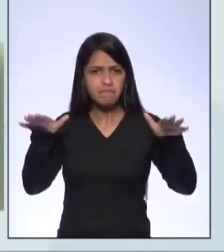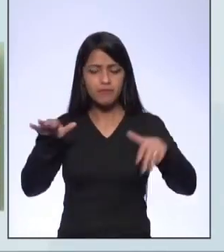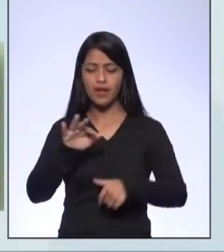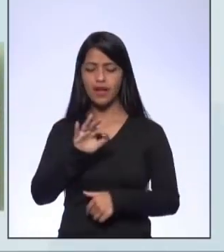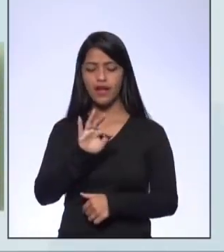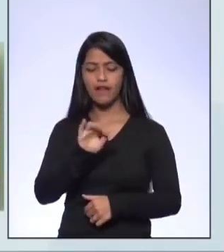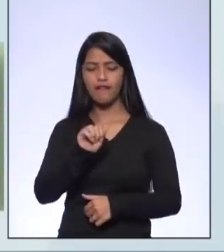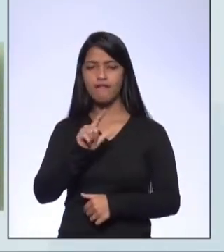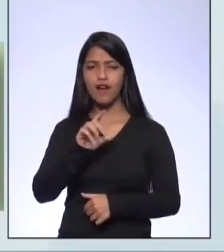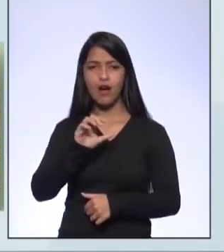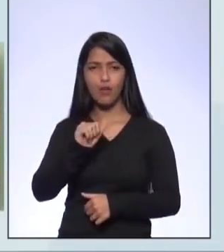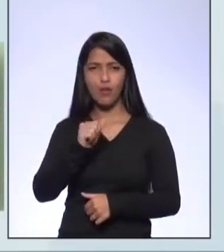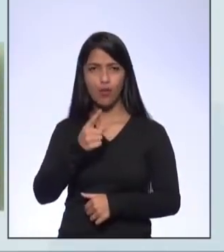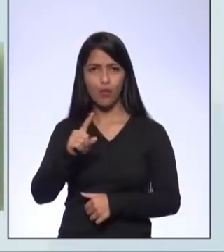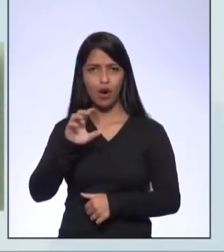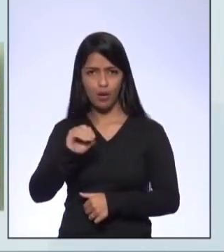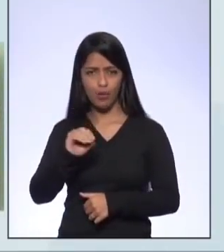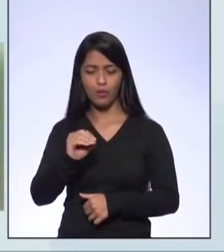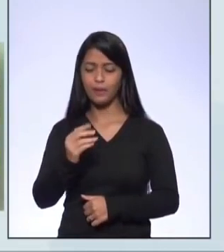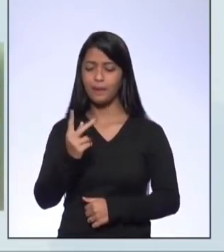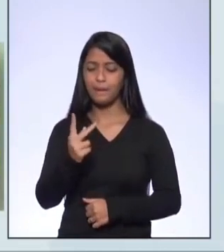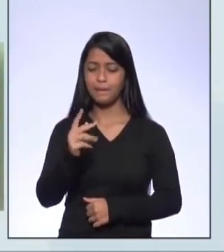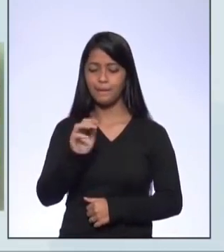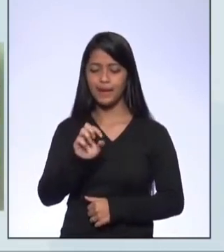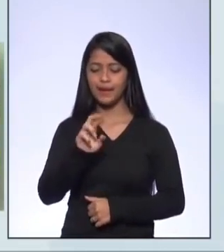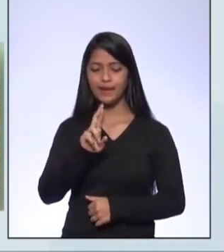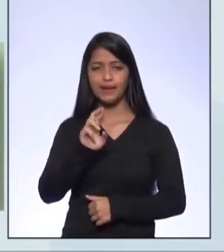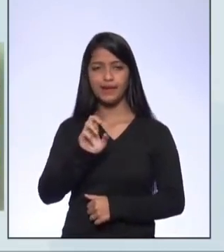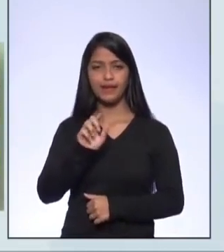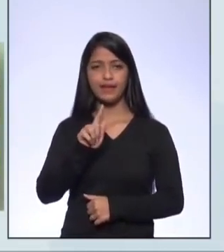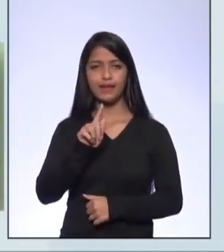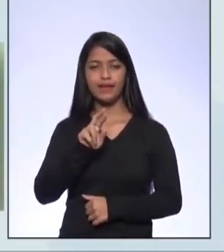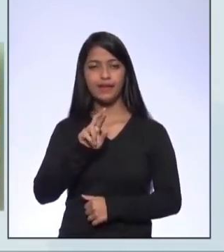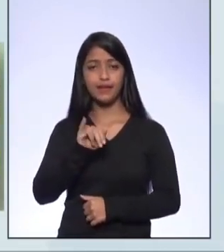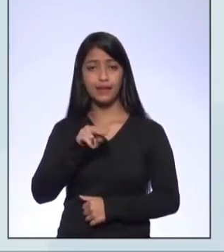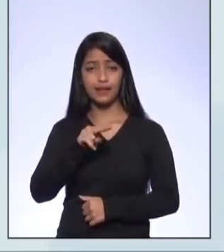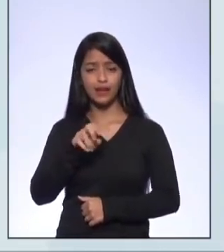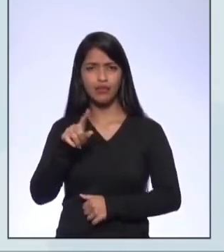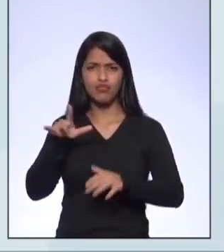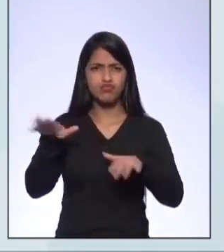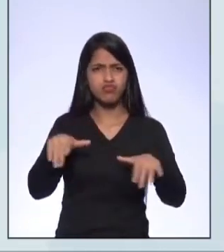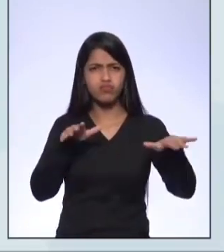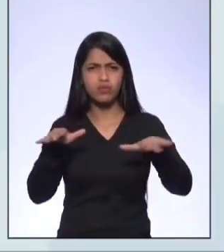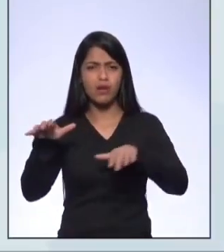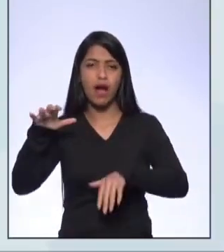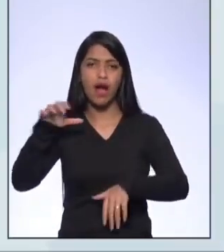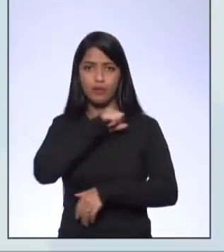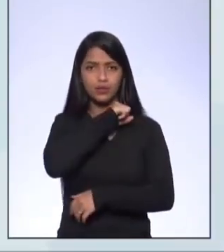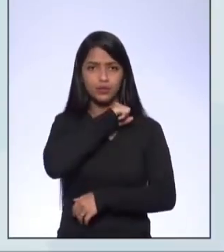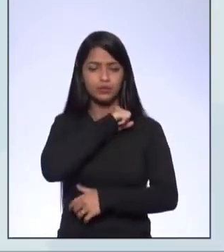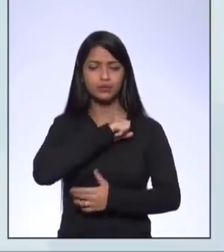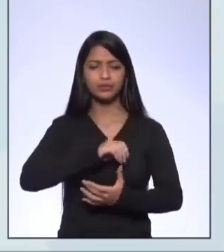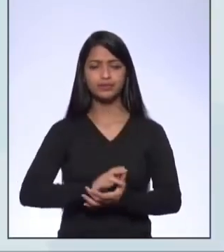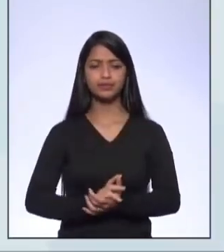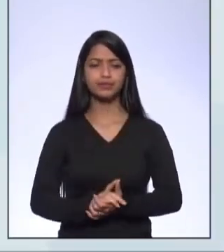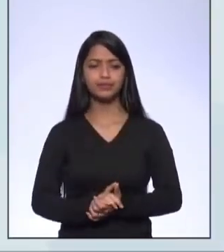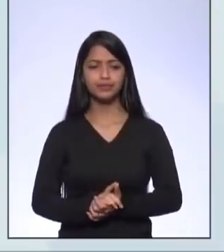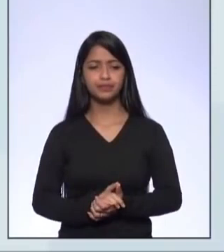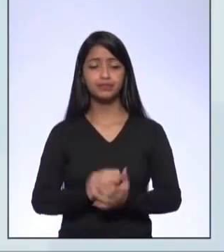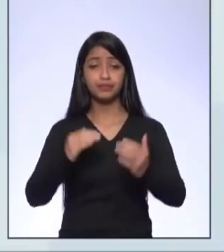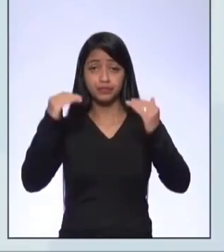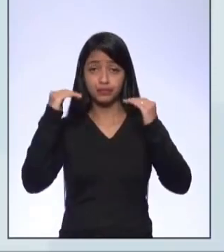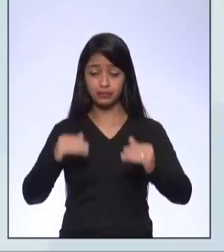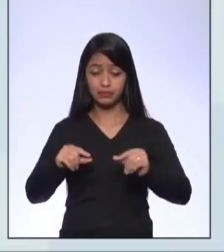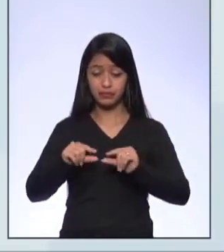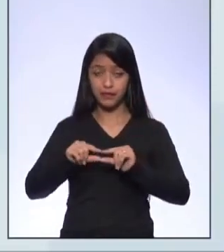falcão é o falcão o quê? Falcão peregrino. Peregrino? Peregrino é rápido. Né? E aí depois tem outra forma. The peregrine falcon